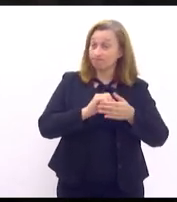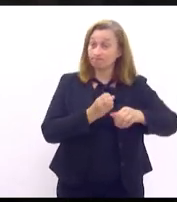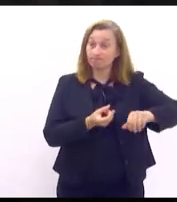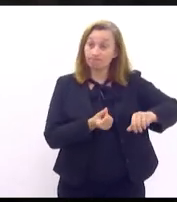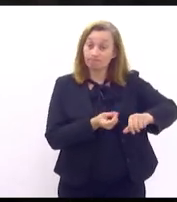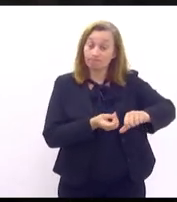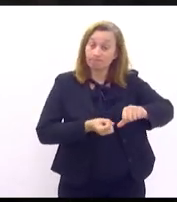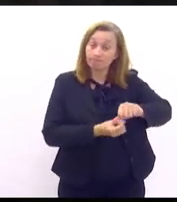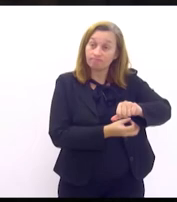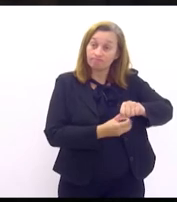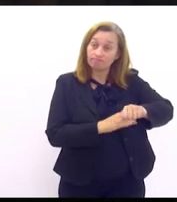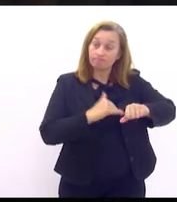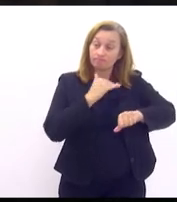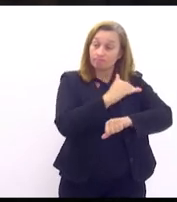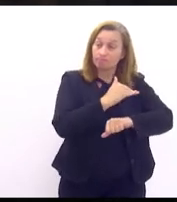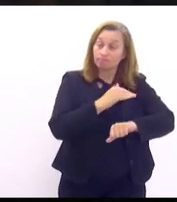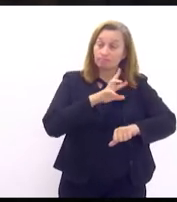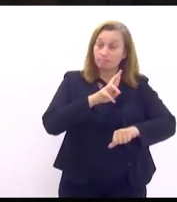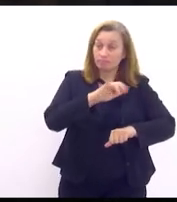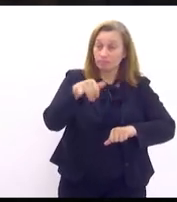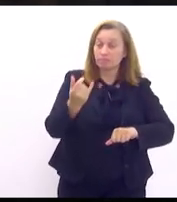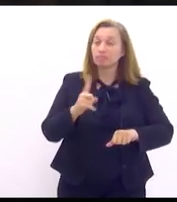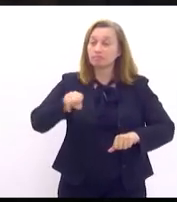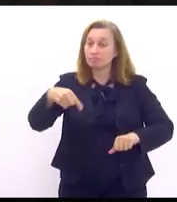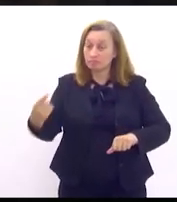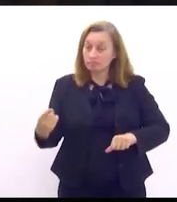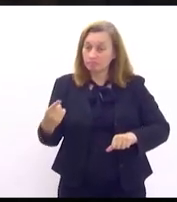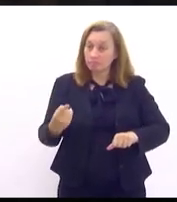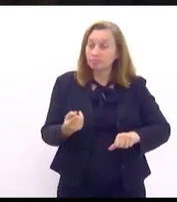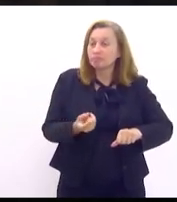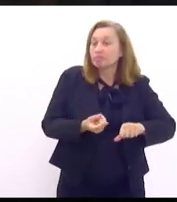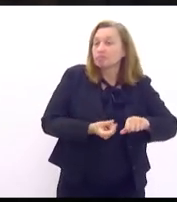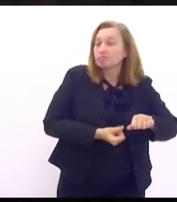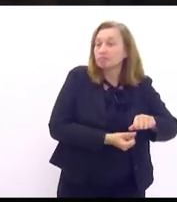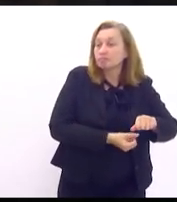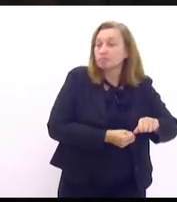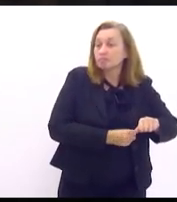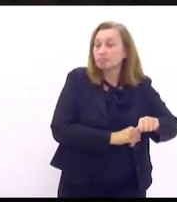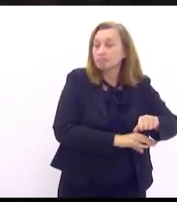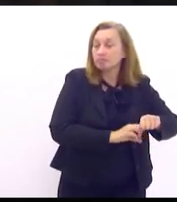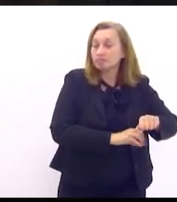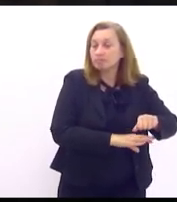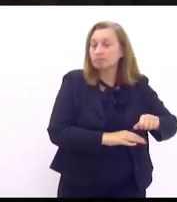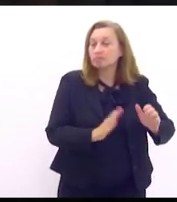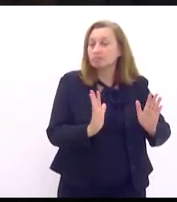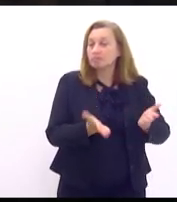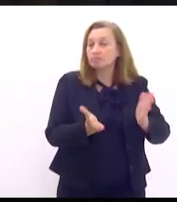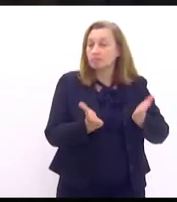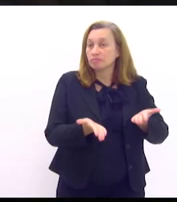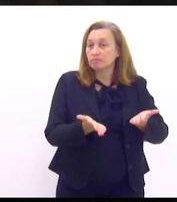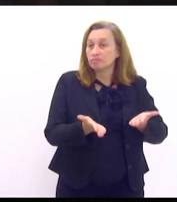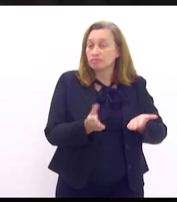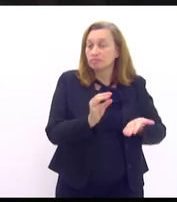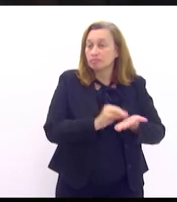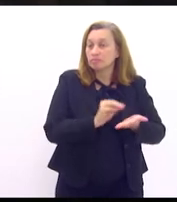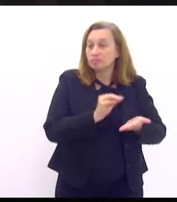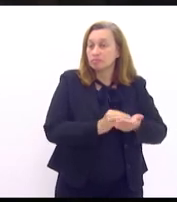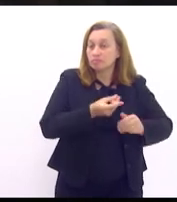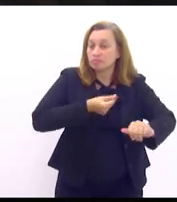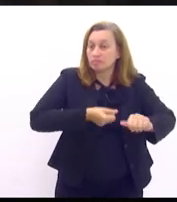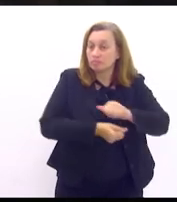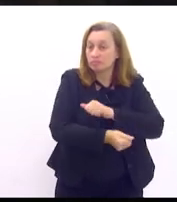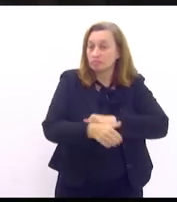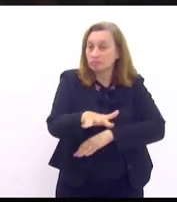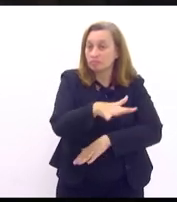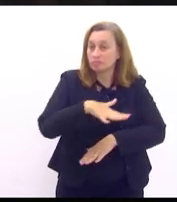e de programas, depois vem o desmontar dos fundos, e agora vem a ausência de investimento nas